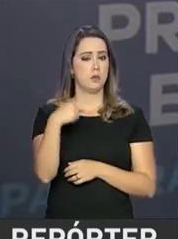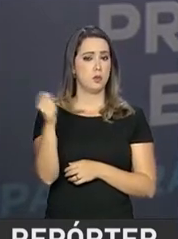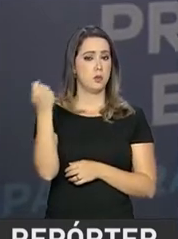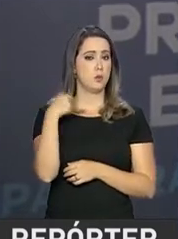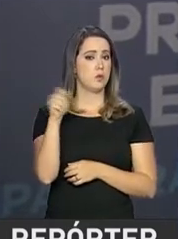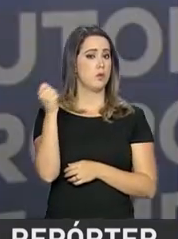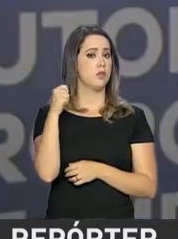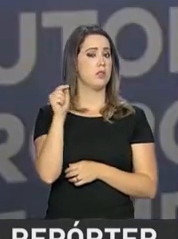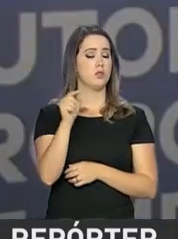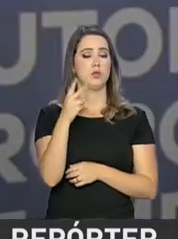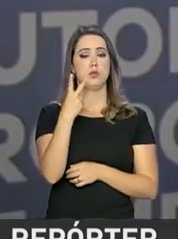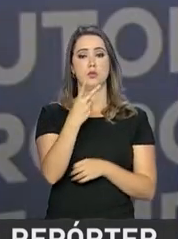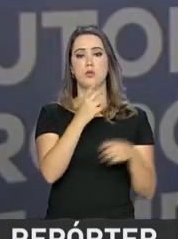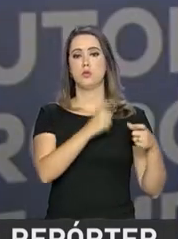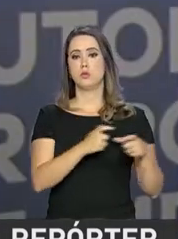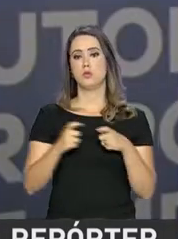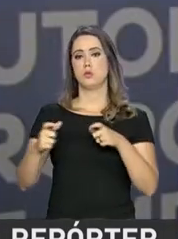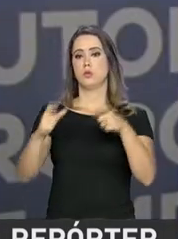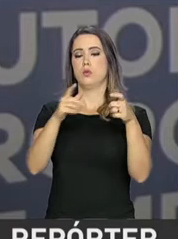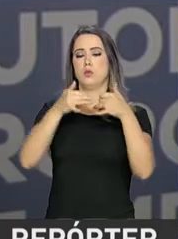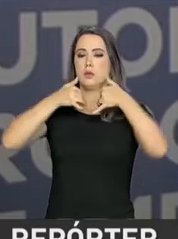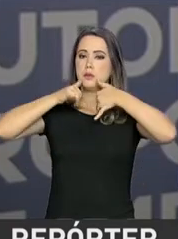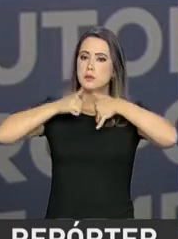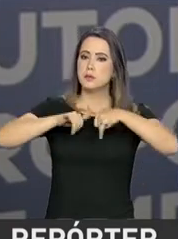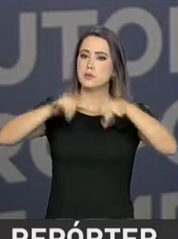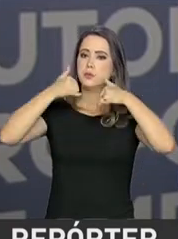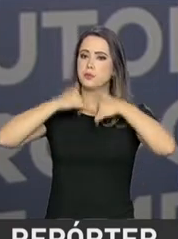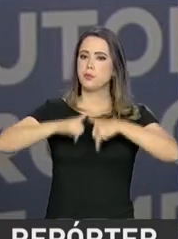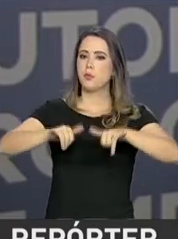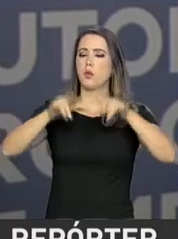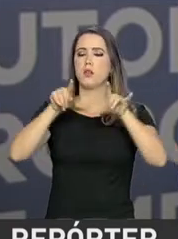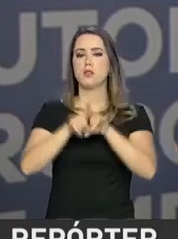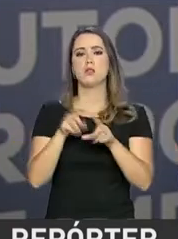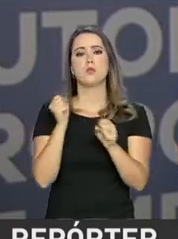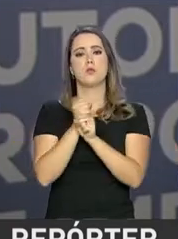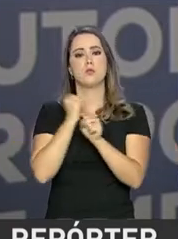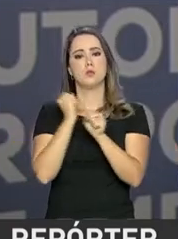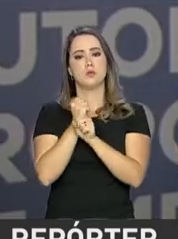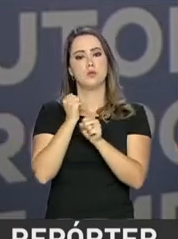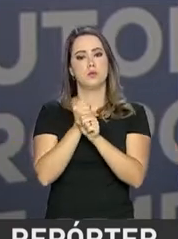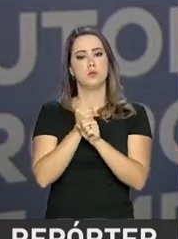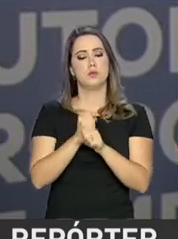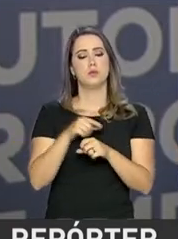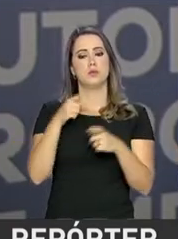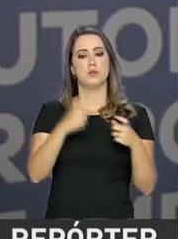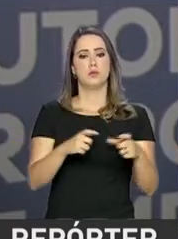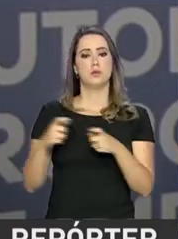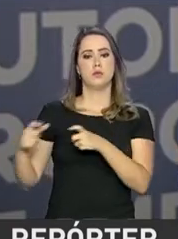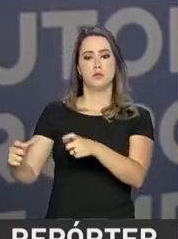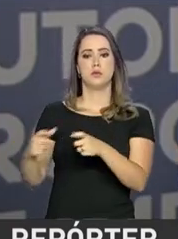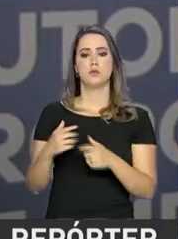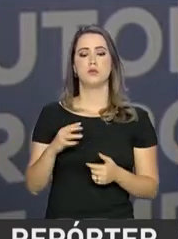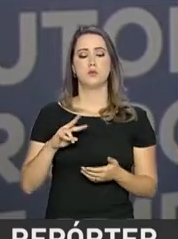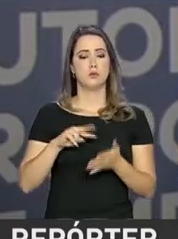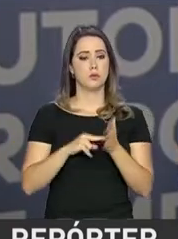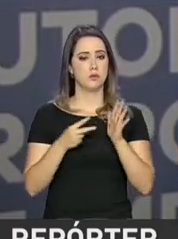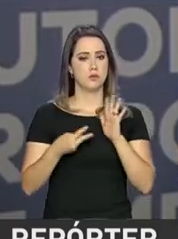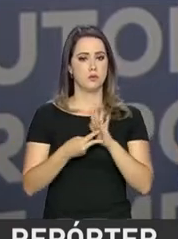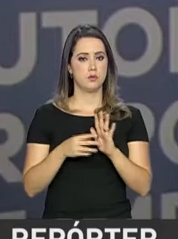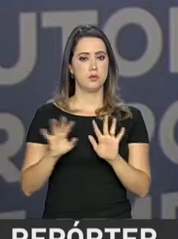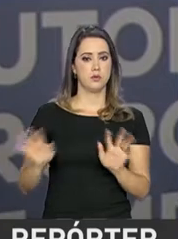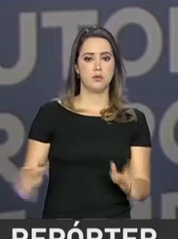são duas subestações de energia que vão ser construídas nestes estados o que deve